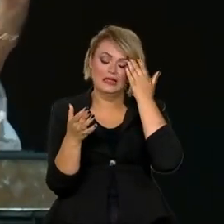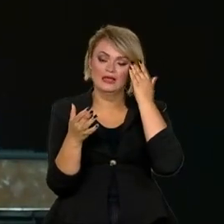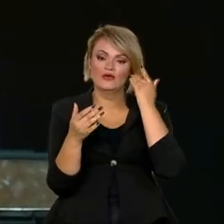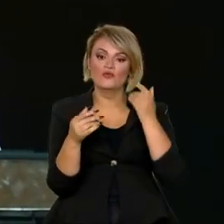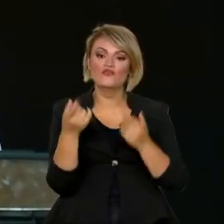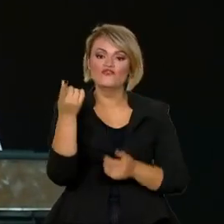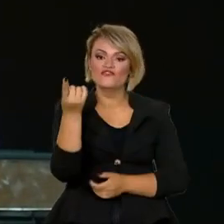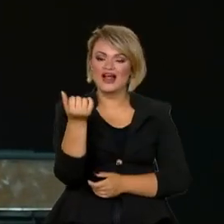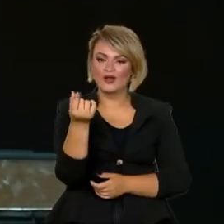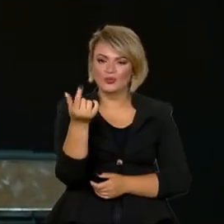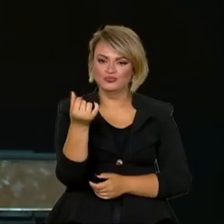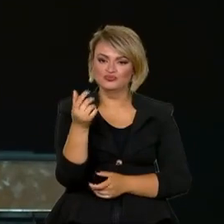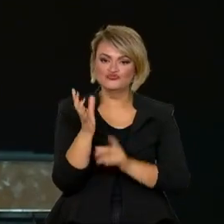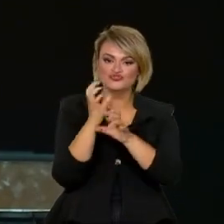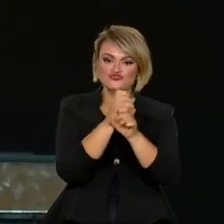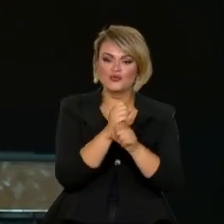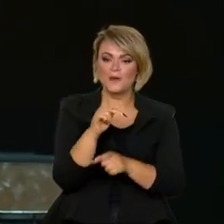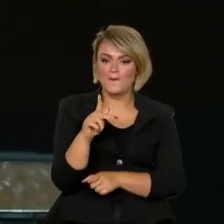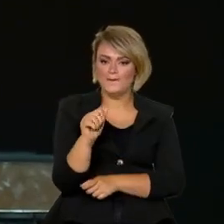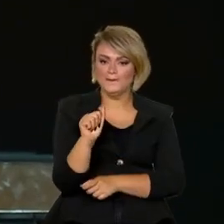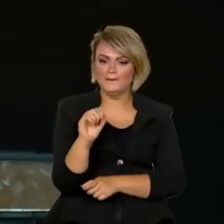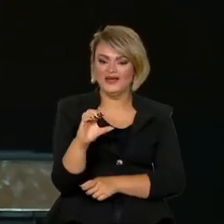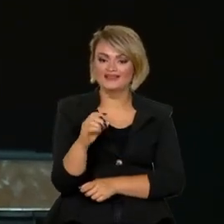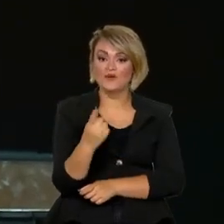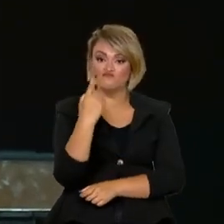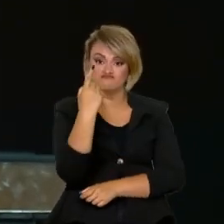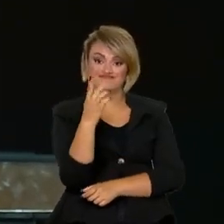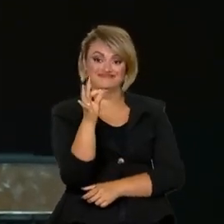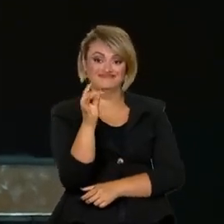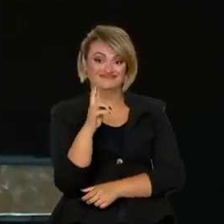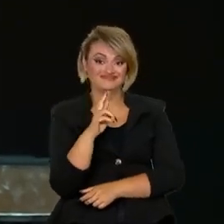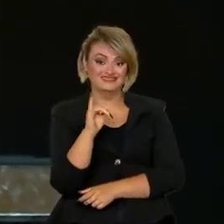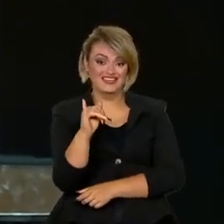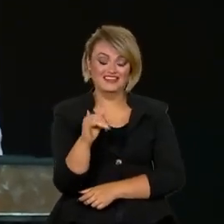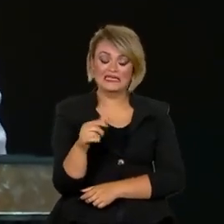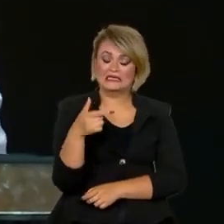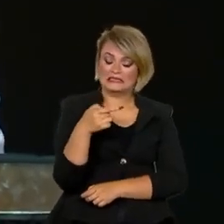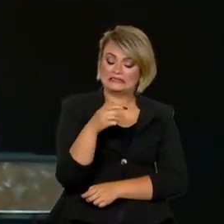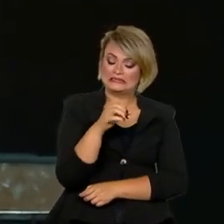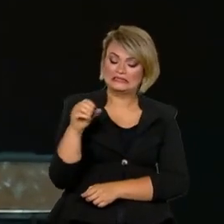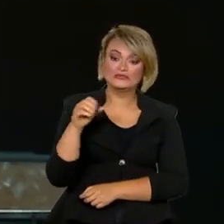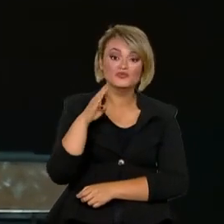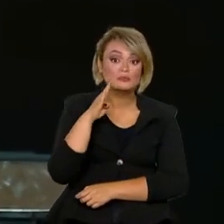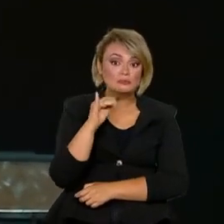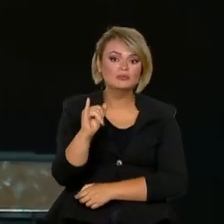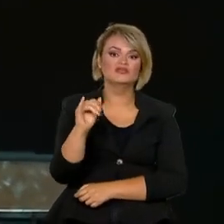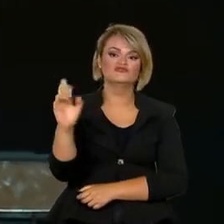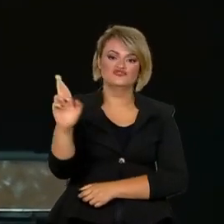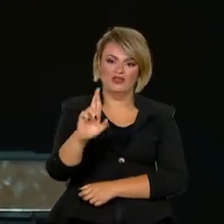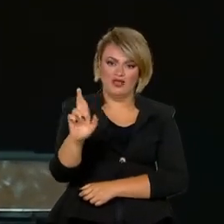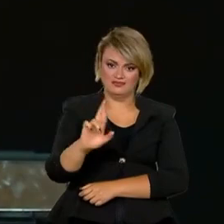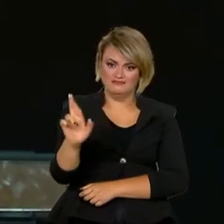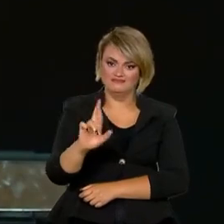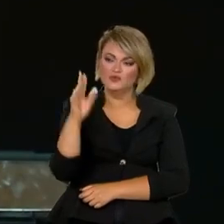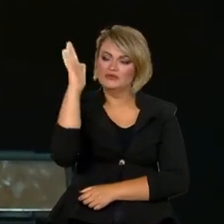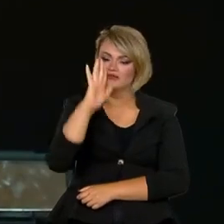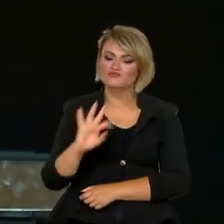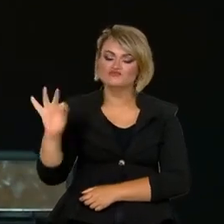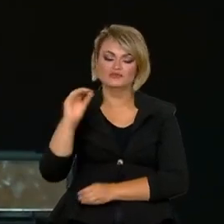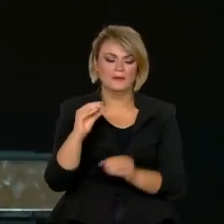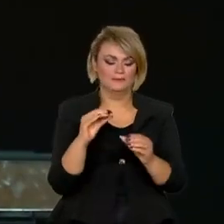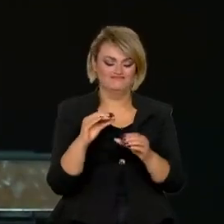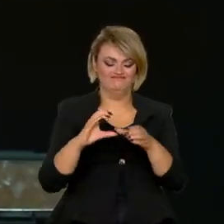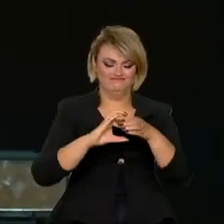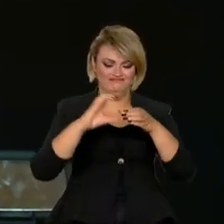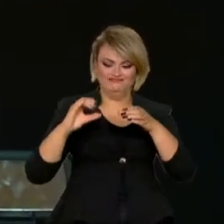o valor global do PAC é 1 trilhão e 700 bilhões de reais em todo o país.